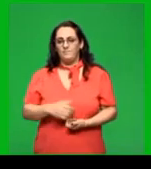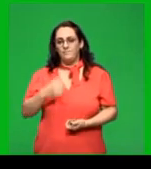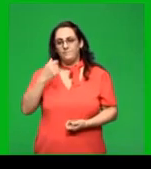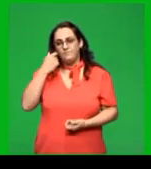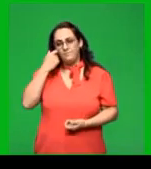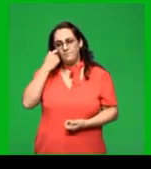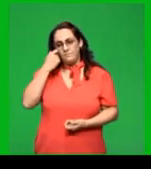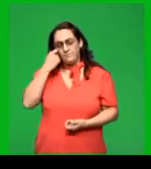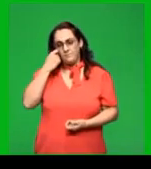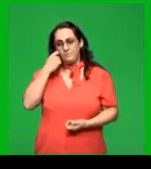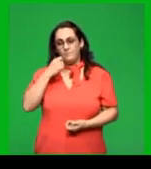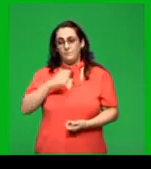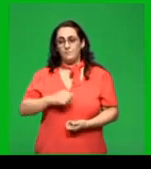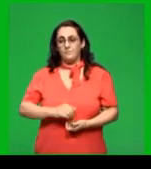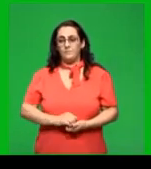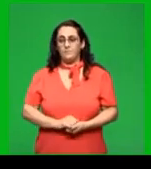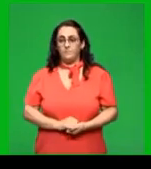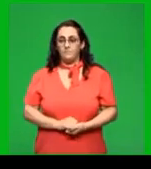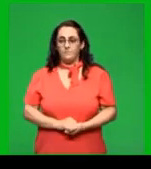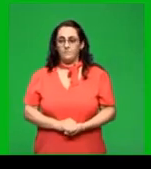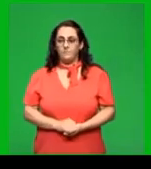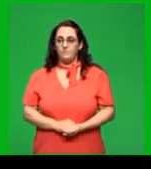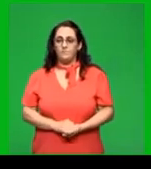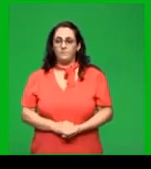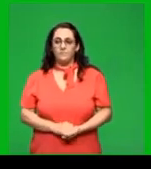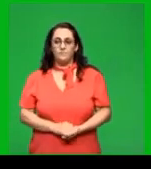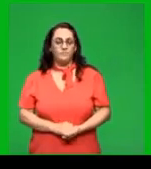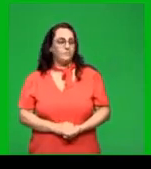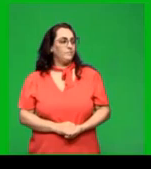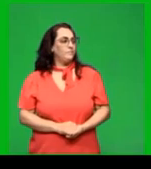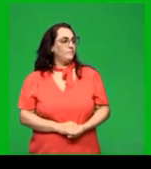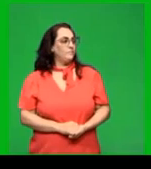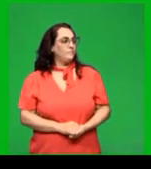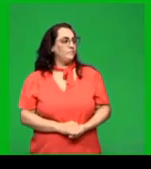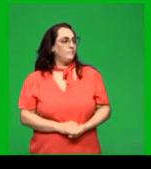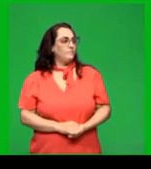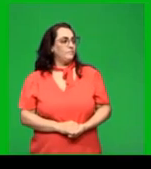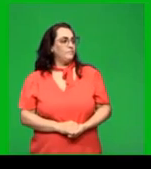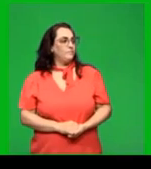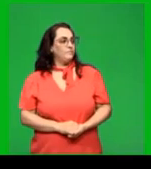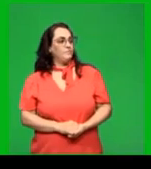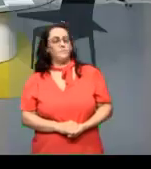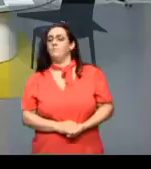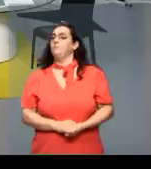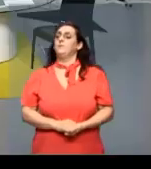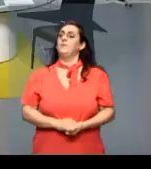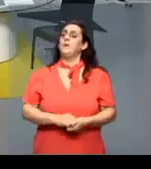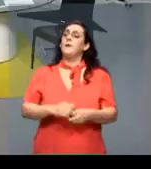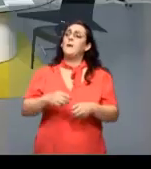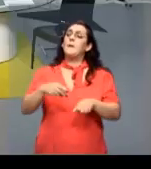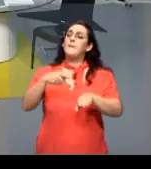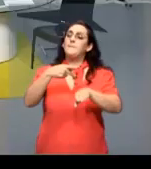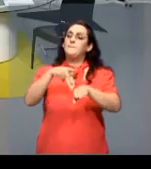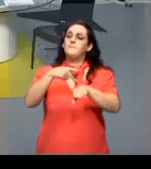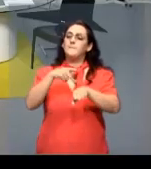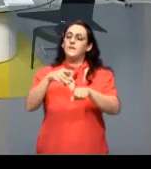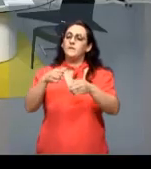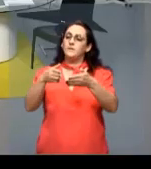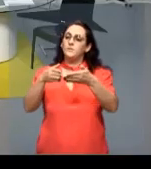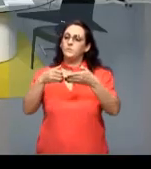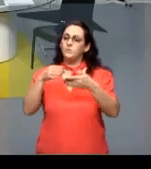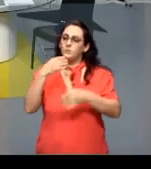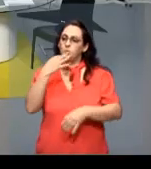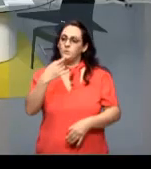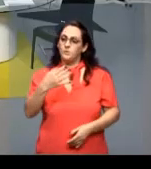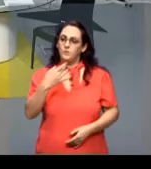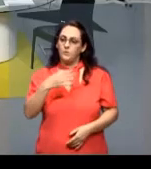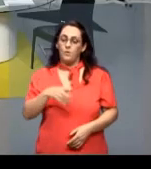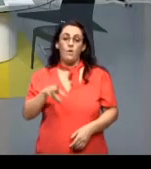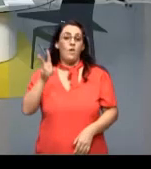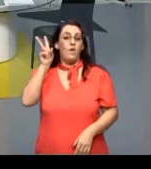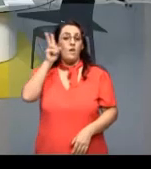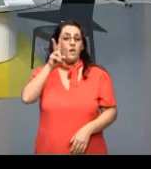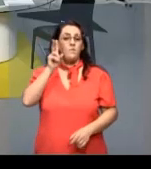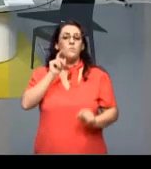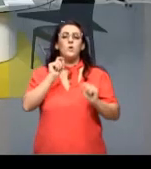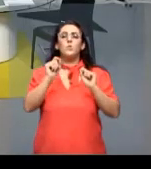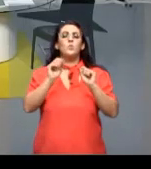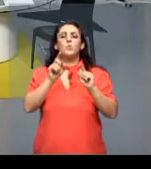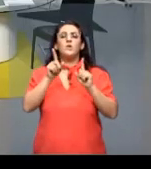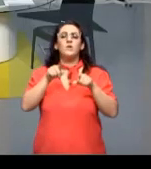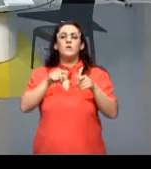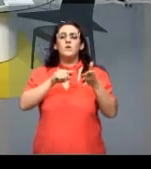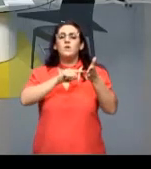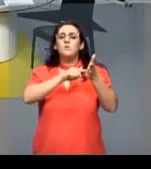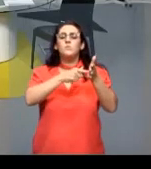vamos passar para a canetinha preta, por favor. Relembrando isso aqui com vocês, o que são os múltiplos de 4,